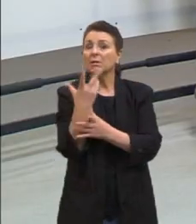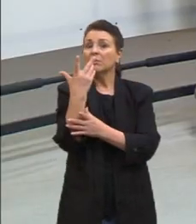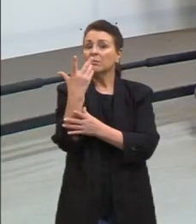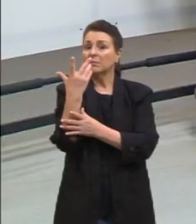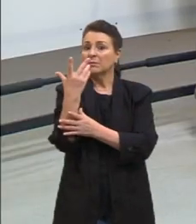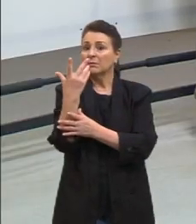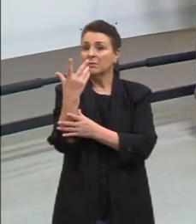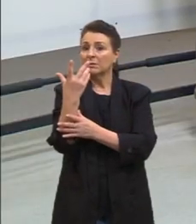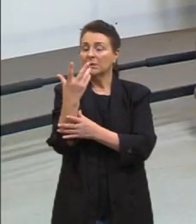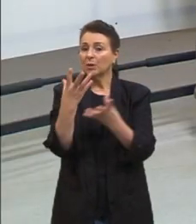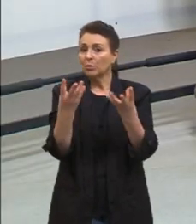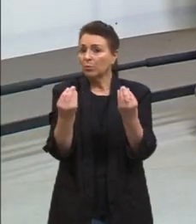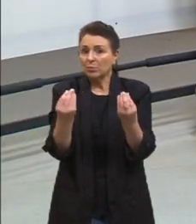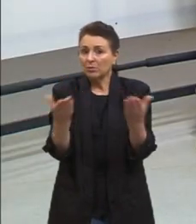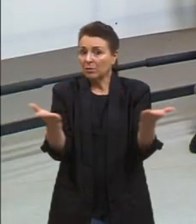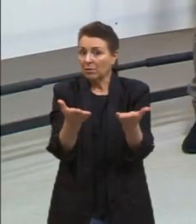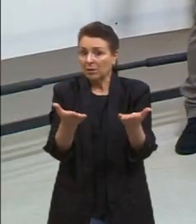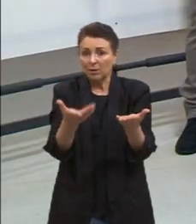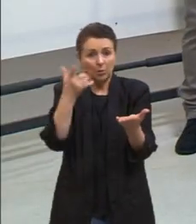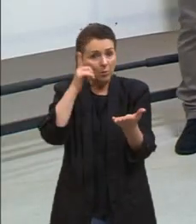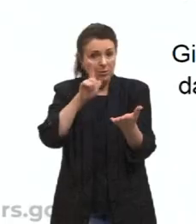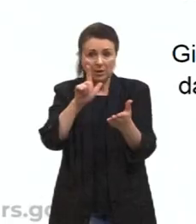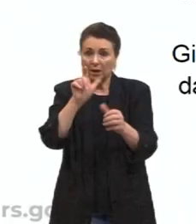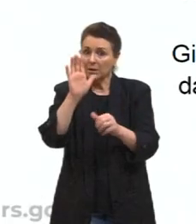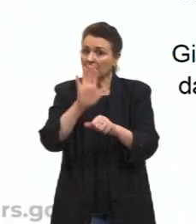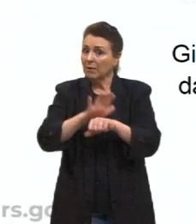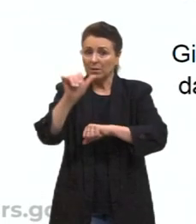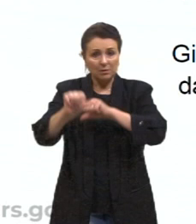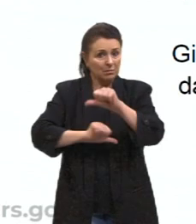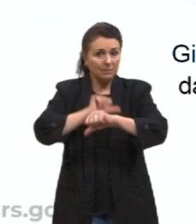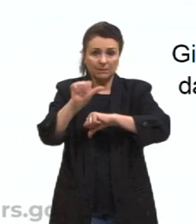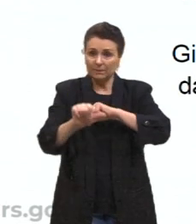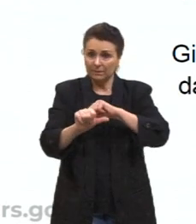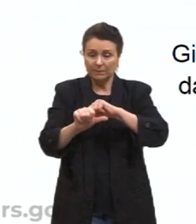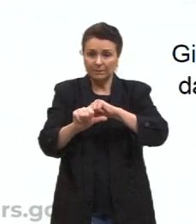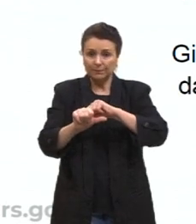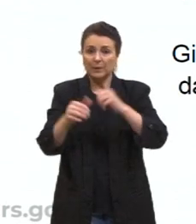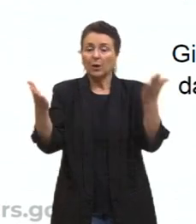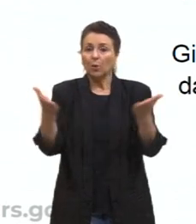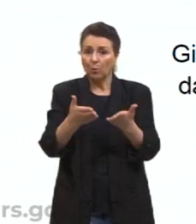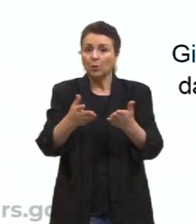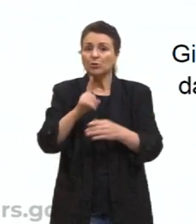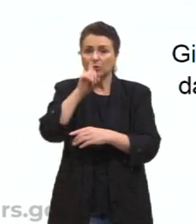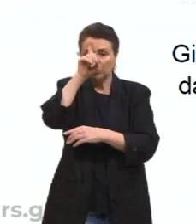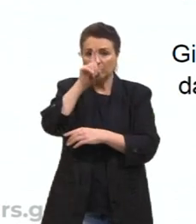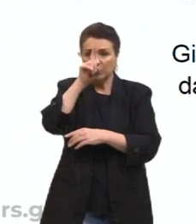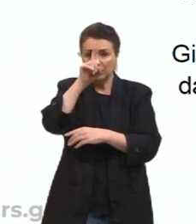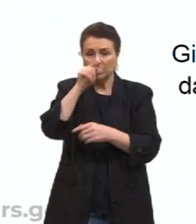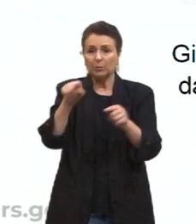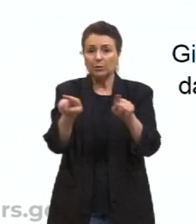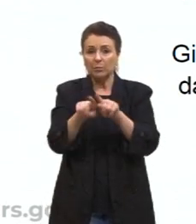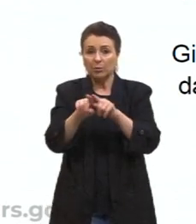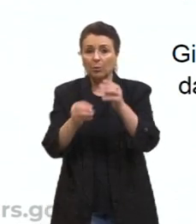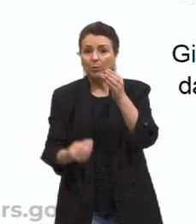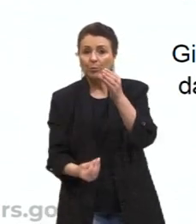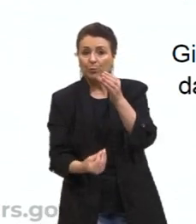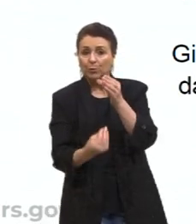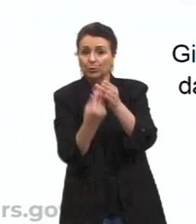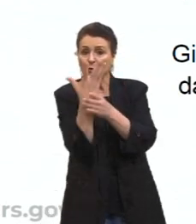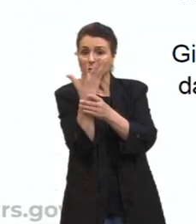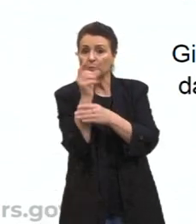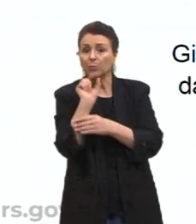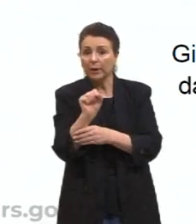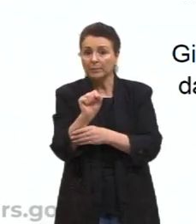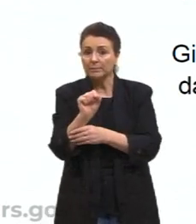muitos não são mais reversíveis né Então olha só hoje os riscos são os produzidos pela humanidade